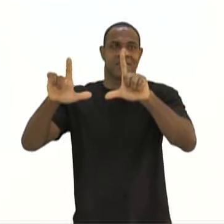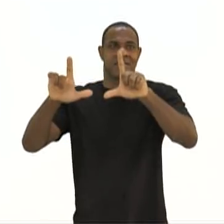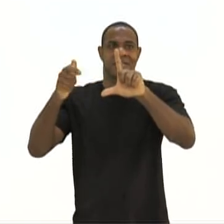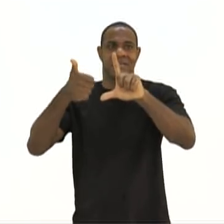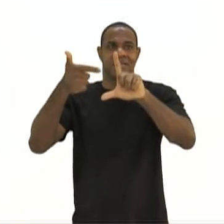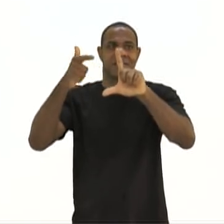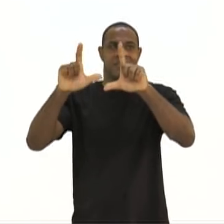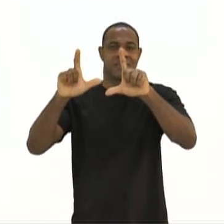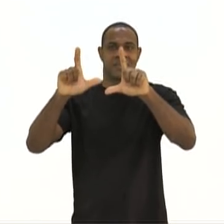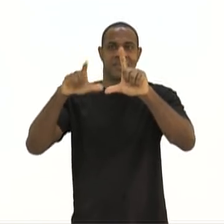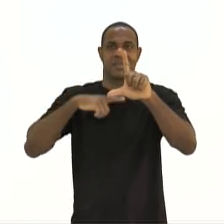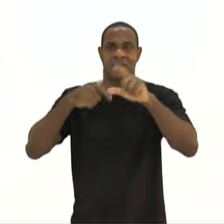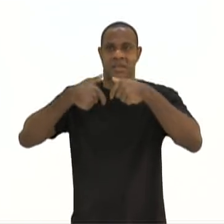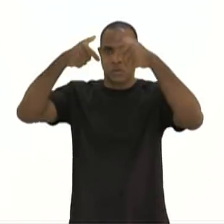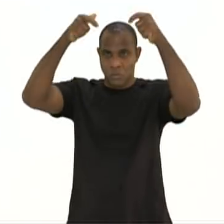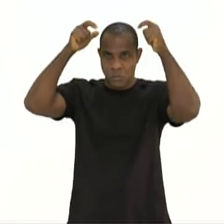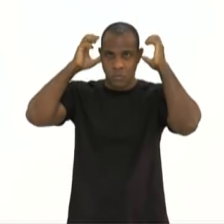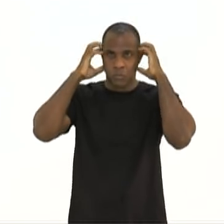eu tenho